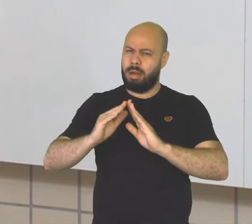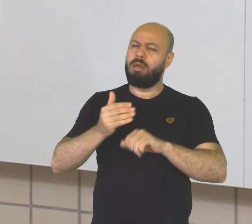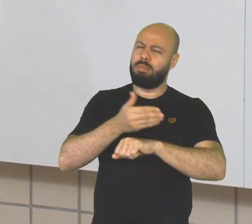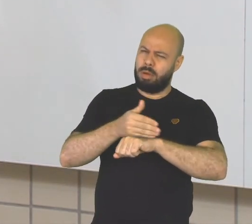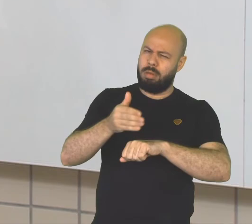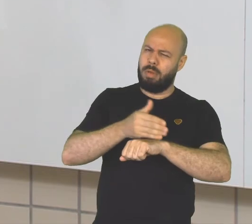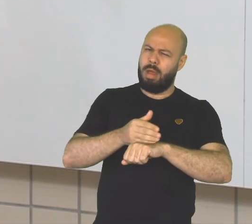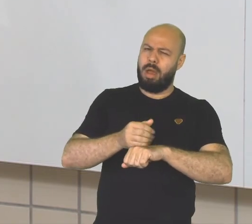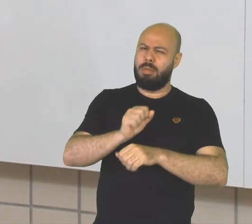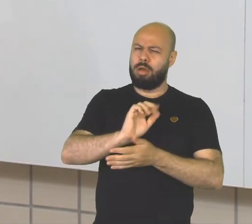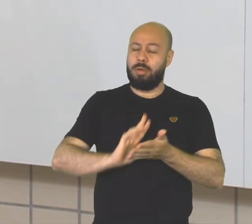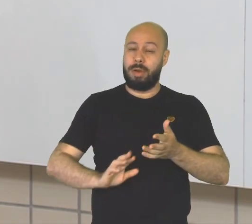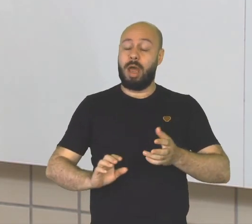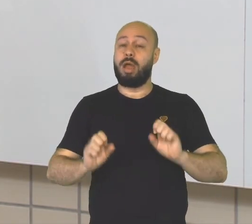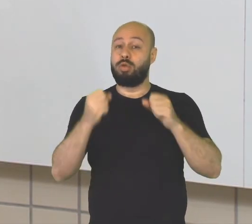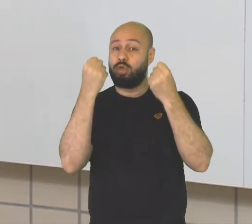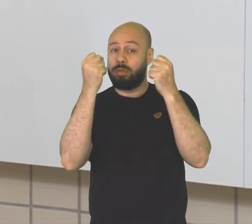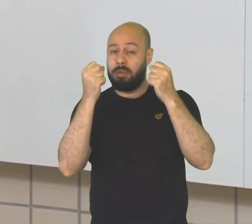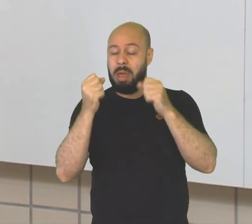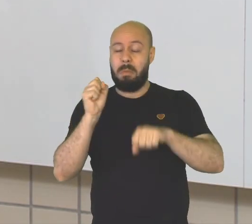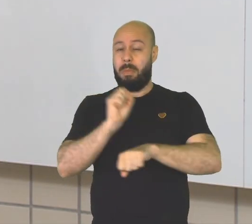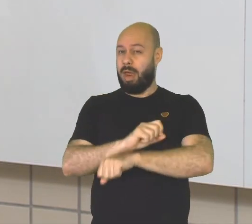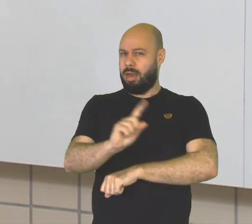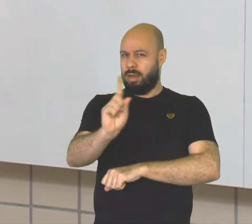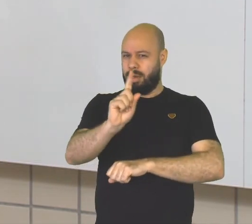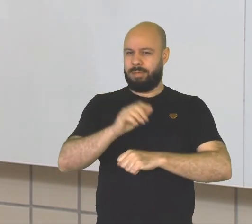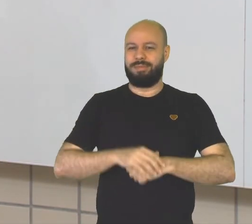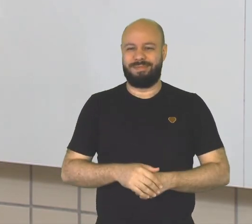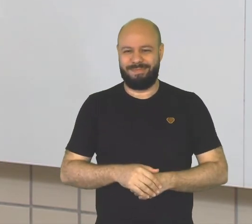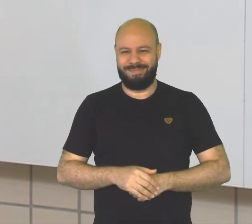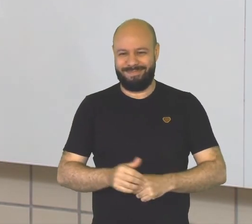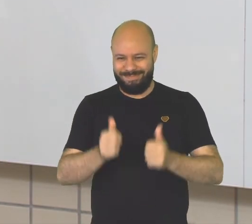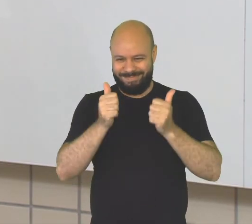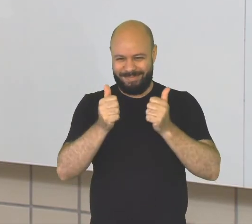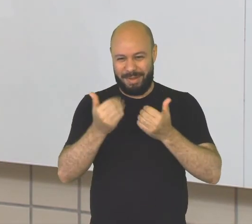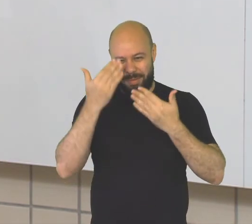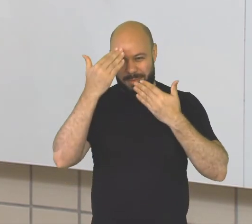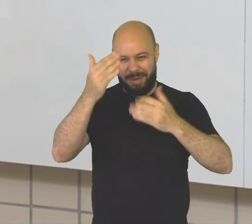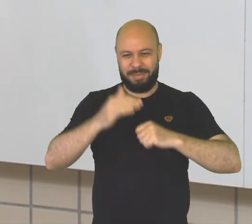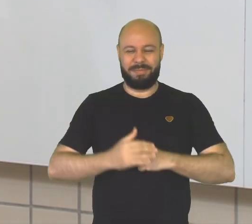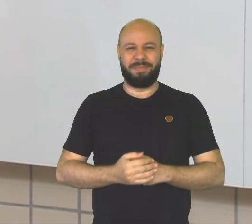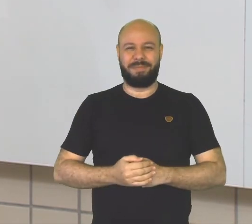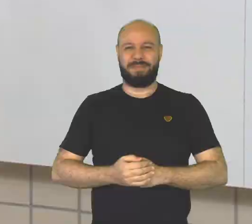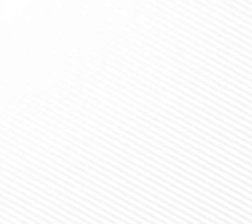fizessem algum tipo de atividade física e não ficassem parados, tá bom? Obrigado.